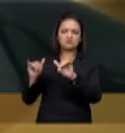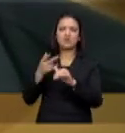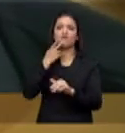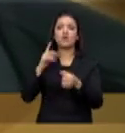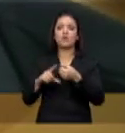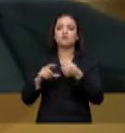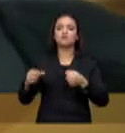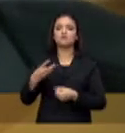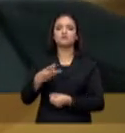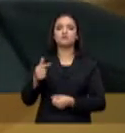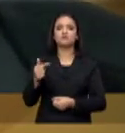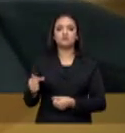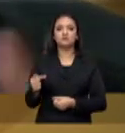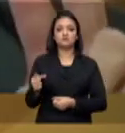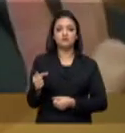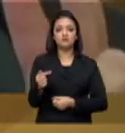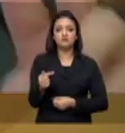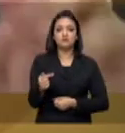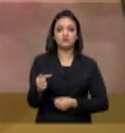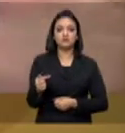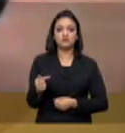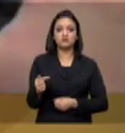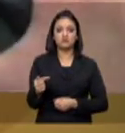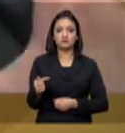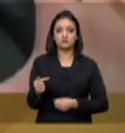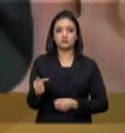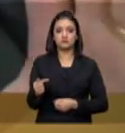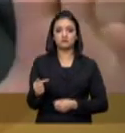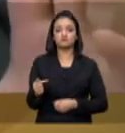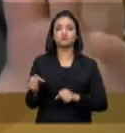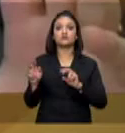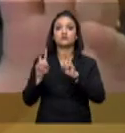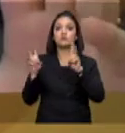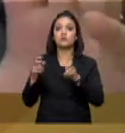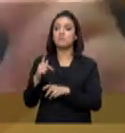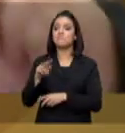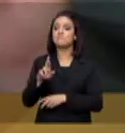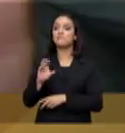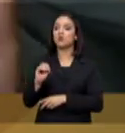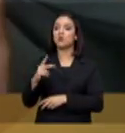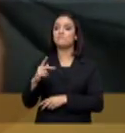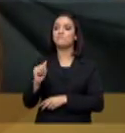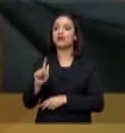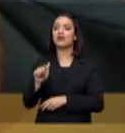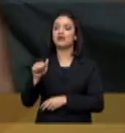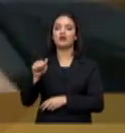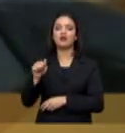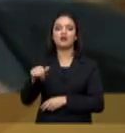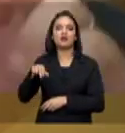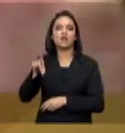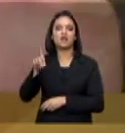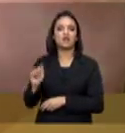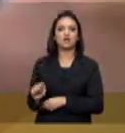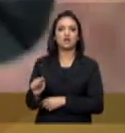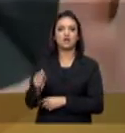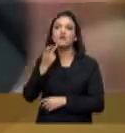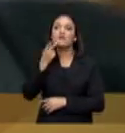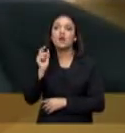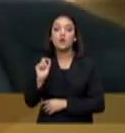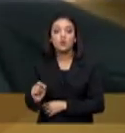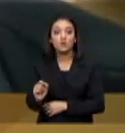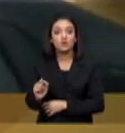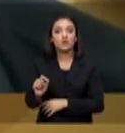artigo 37 a respeito da, entre aspas, propaganda oficial. Quando a Constituição se refere à